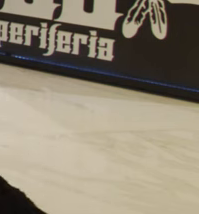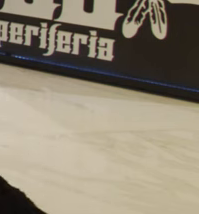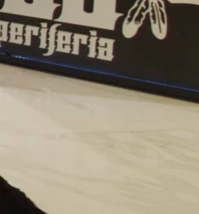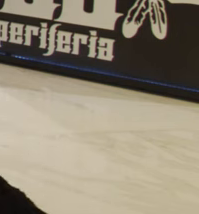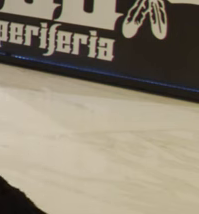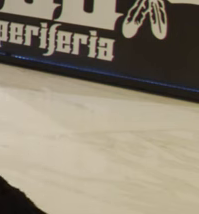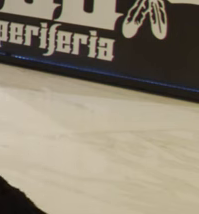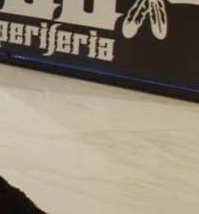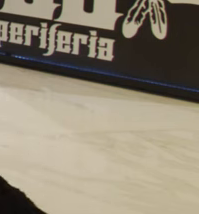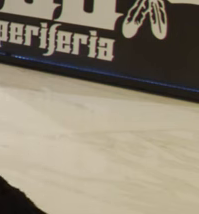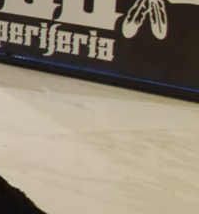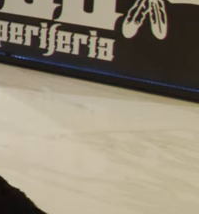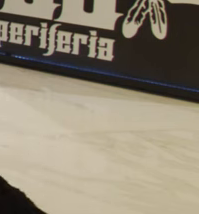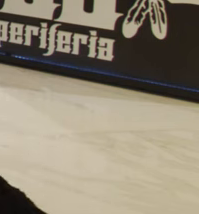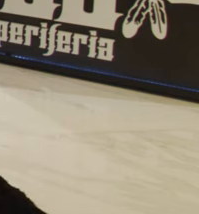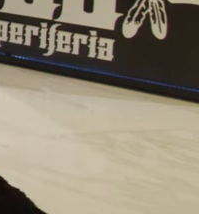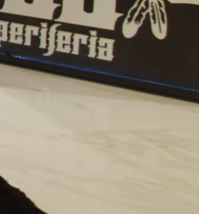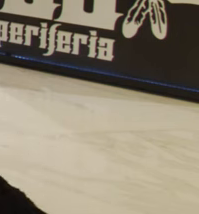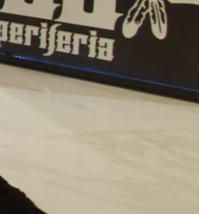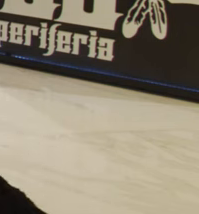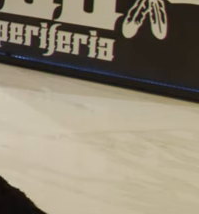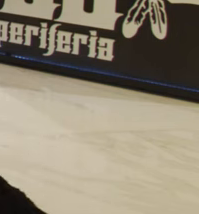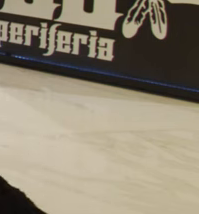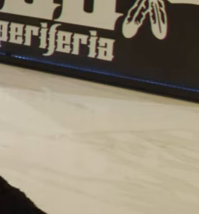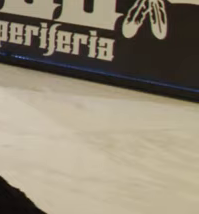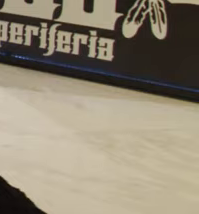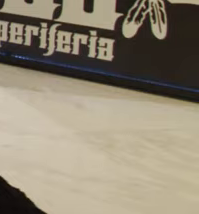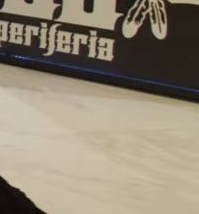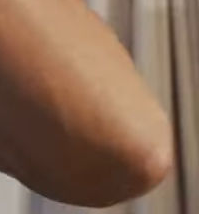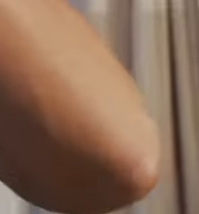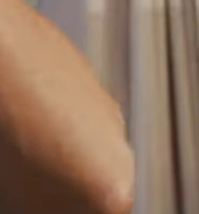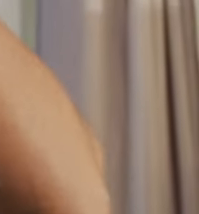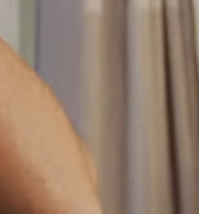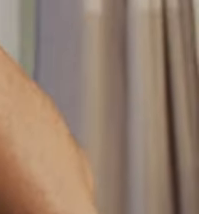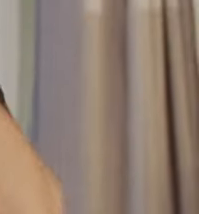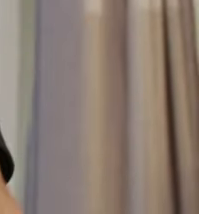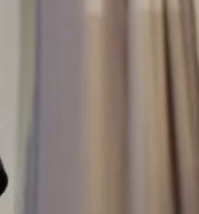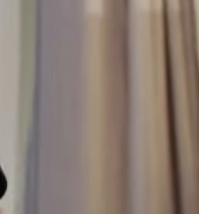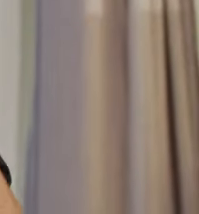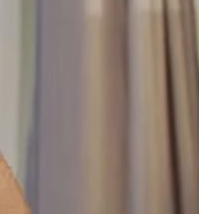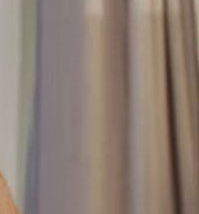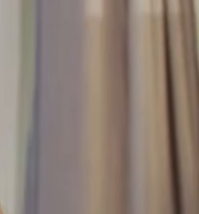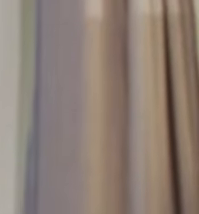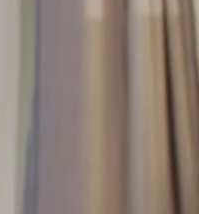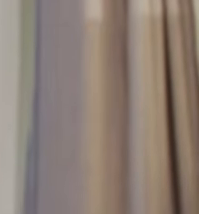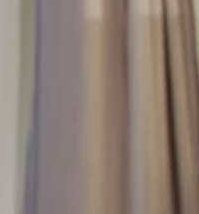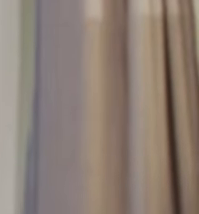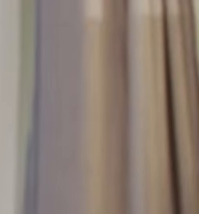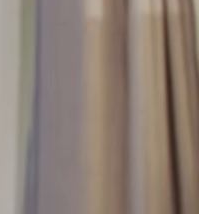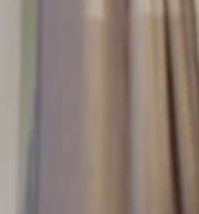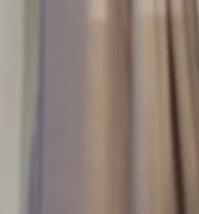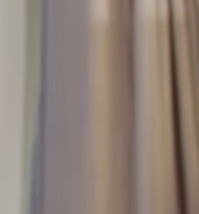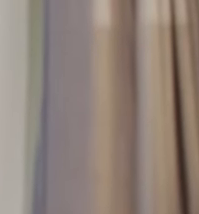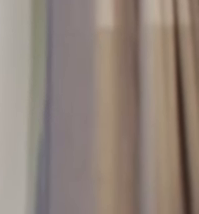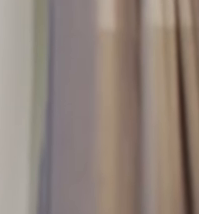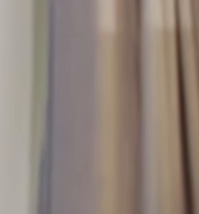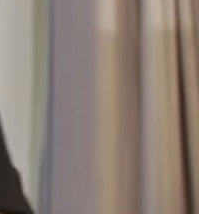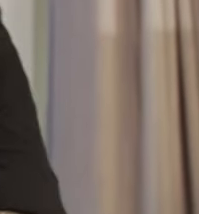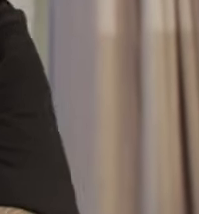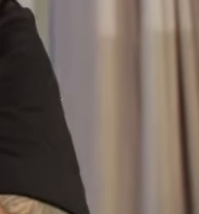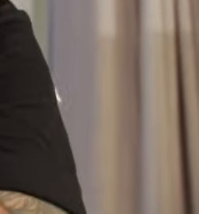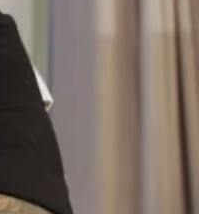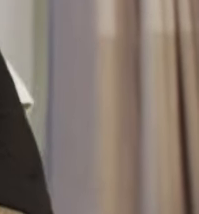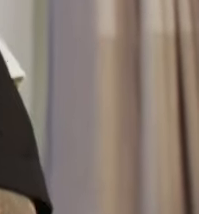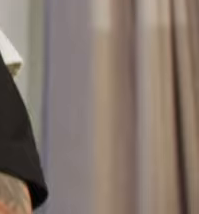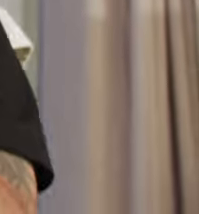brasileira. Com certeza. E, porra, pelo respeito que ela tem com a gente e vice-versa, né, mano? A gente tem um respeito muito enorme por essa pessoa. E ela aceitou